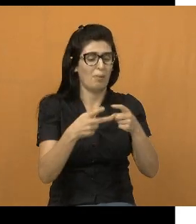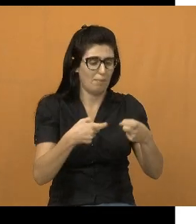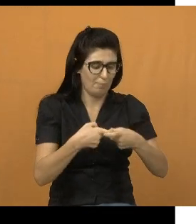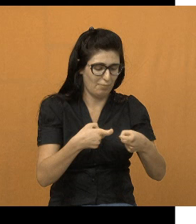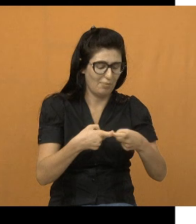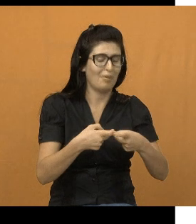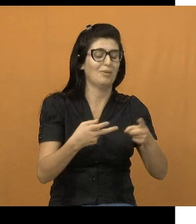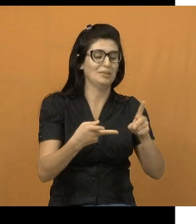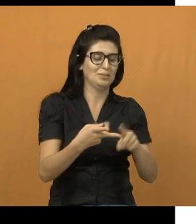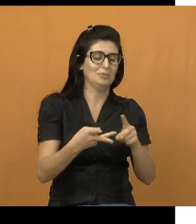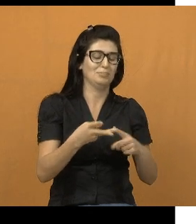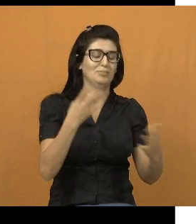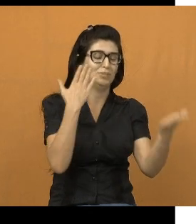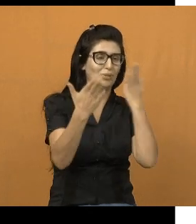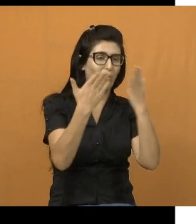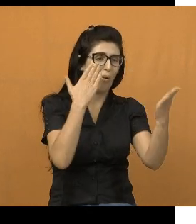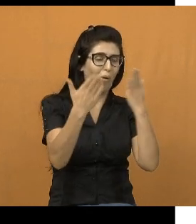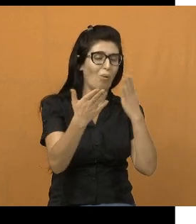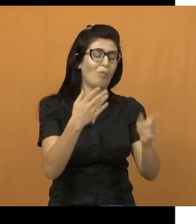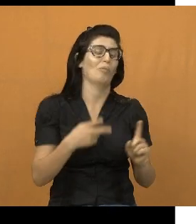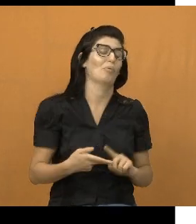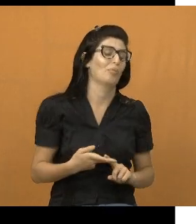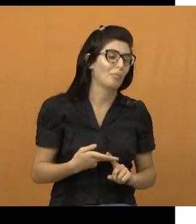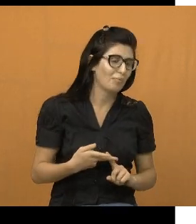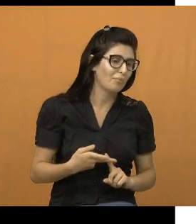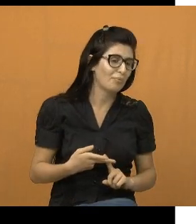fonoaudiólogo, psicólogo, realizou